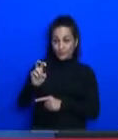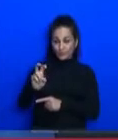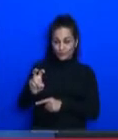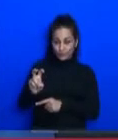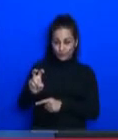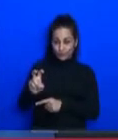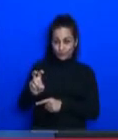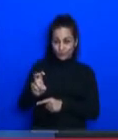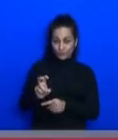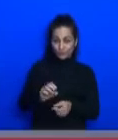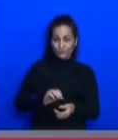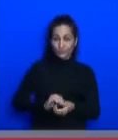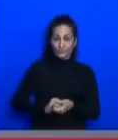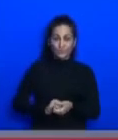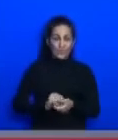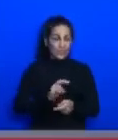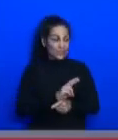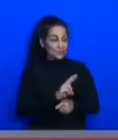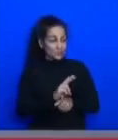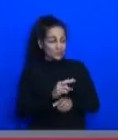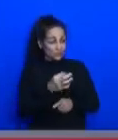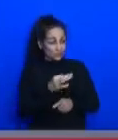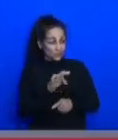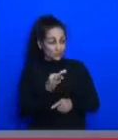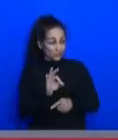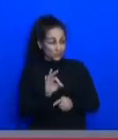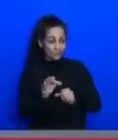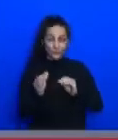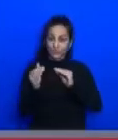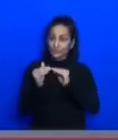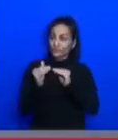e 05. Auditoras, confirmam?